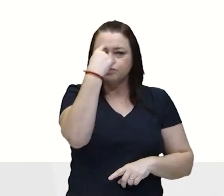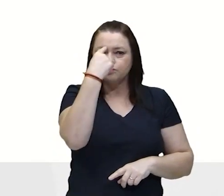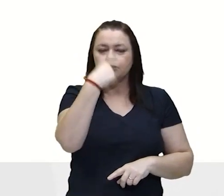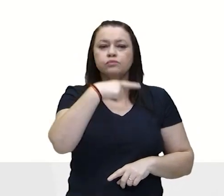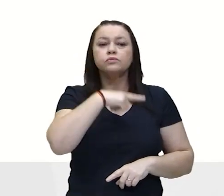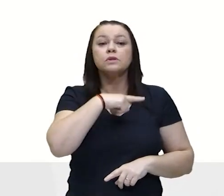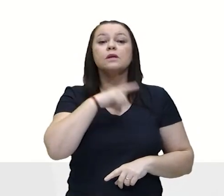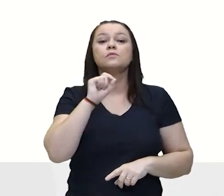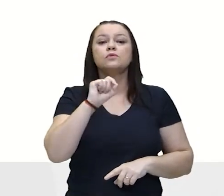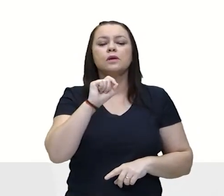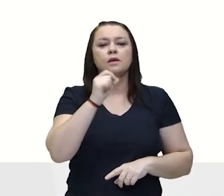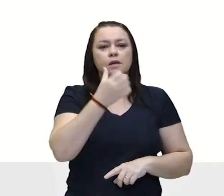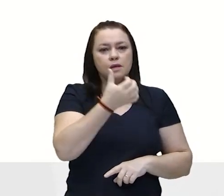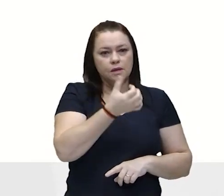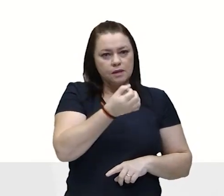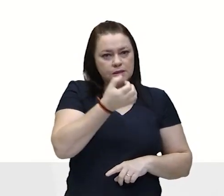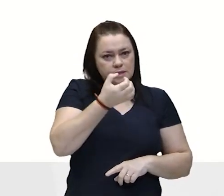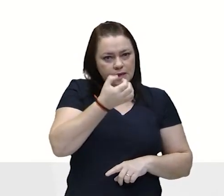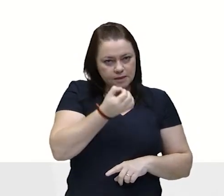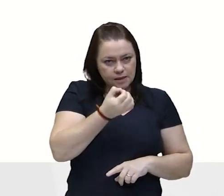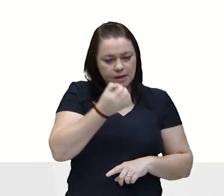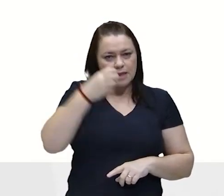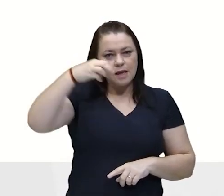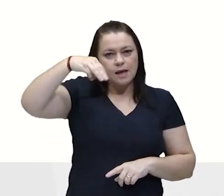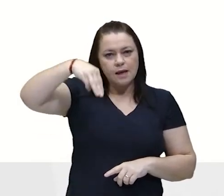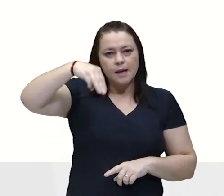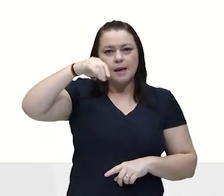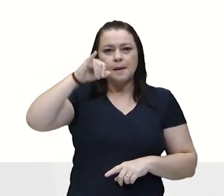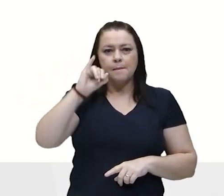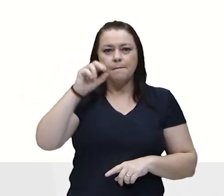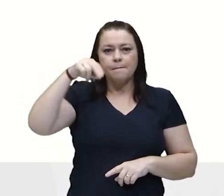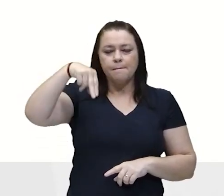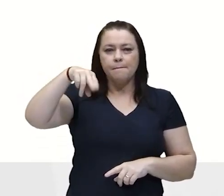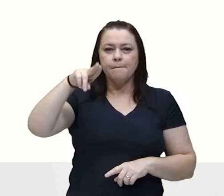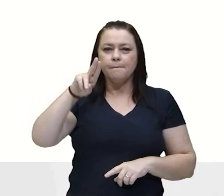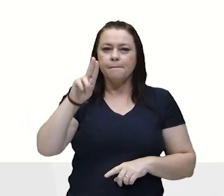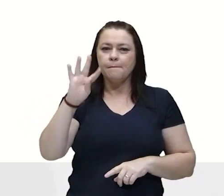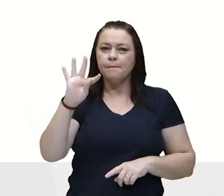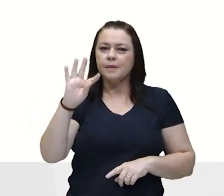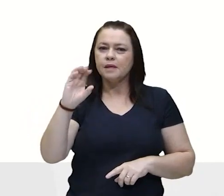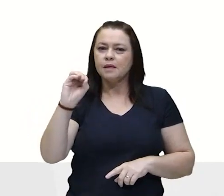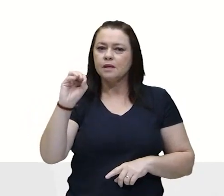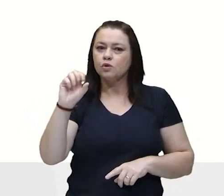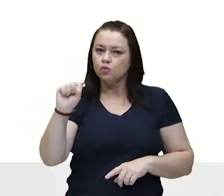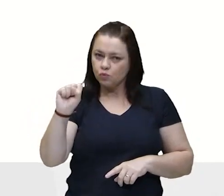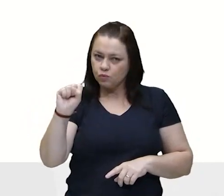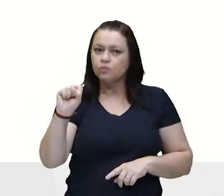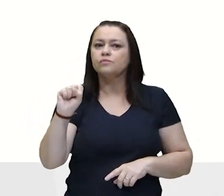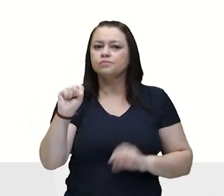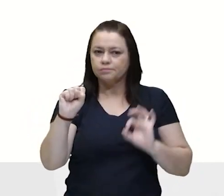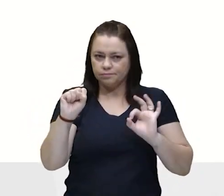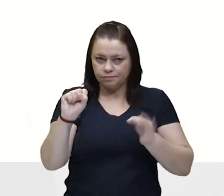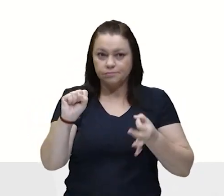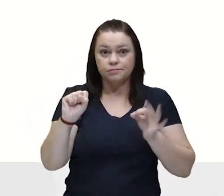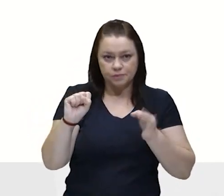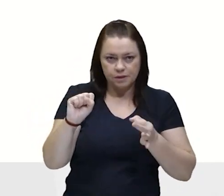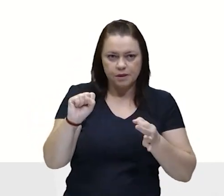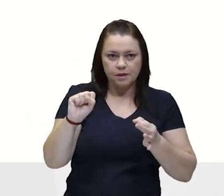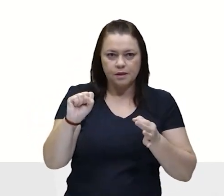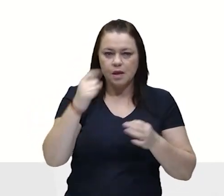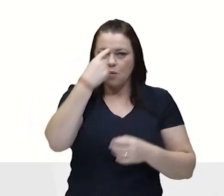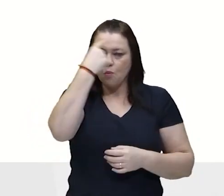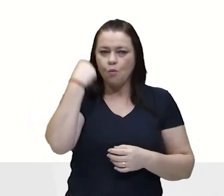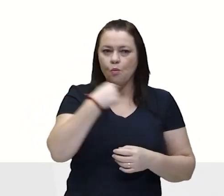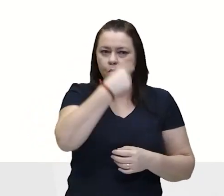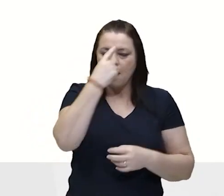equivalente a quanto? 60 minutos. Muito bem, professor. 1 hora é o